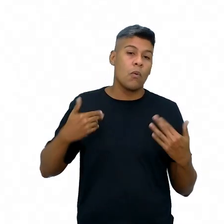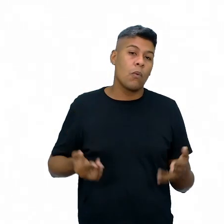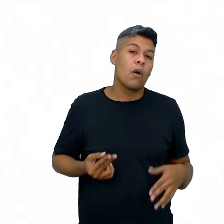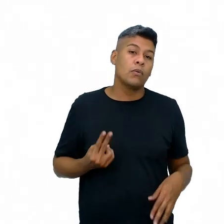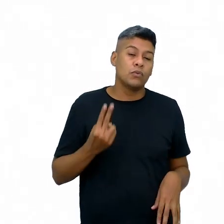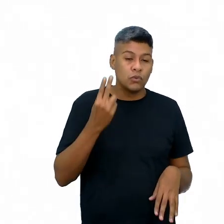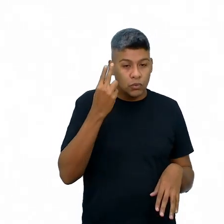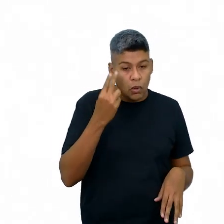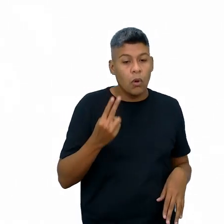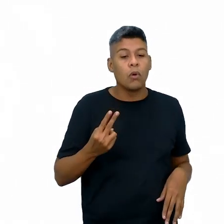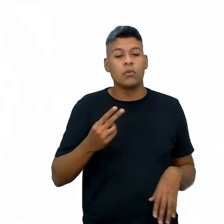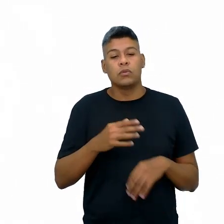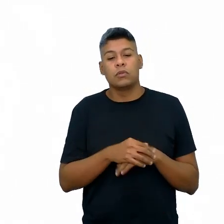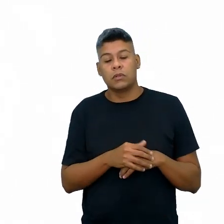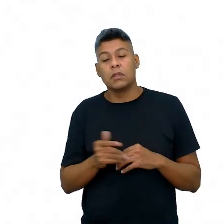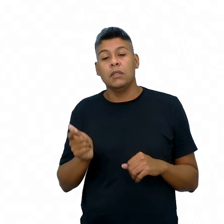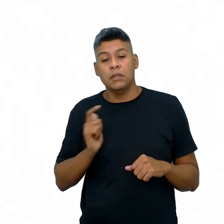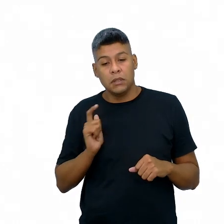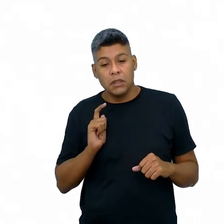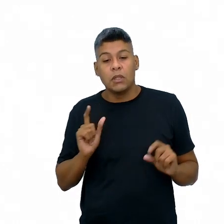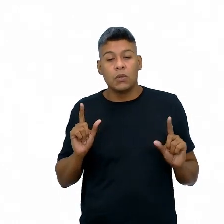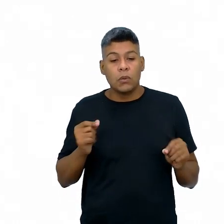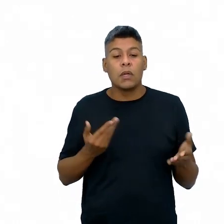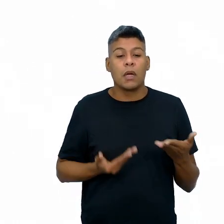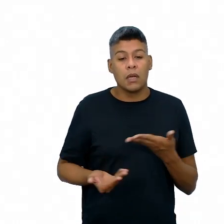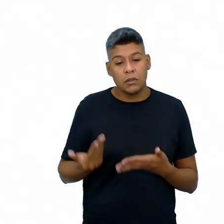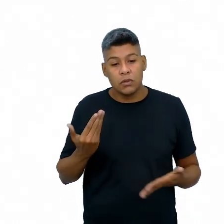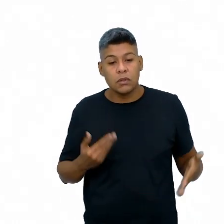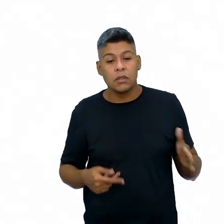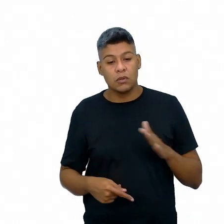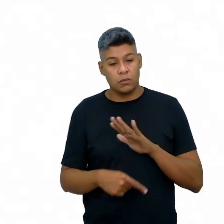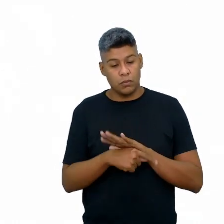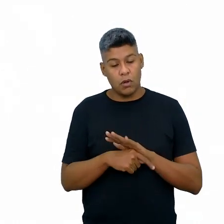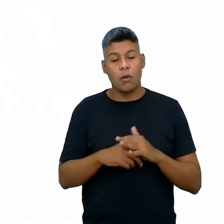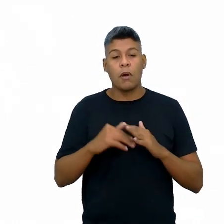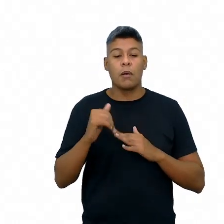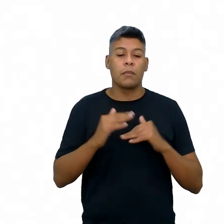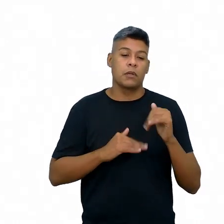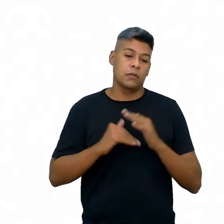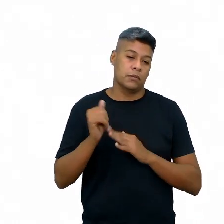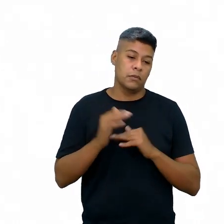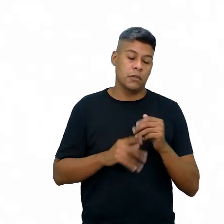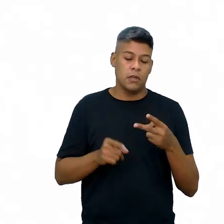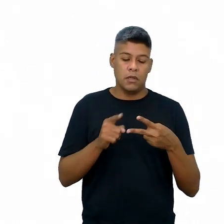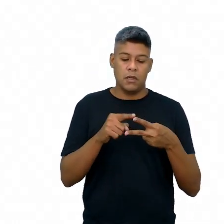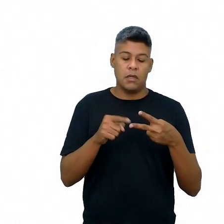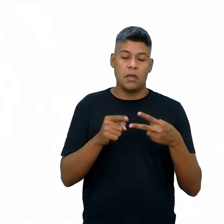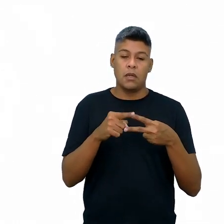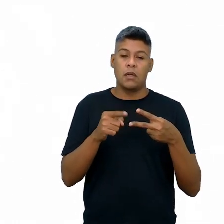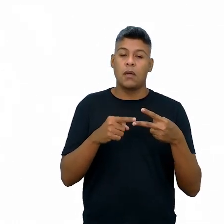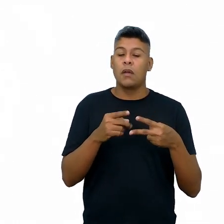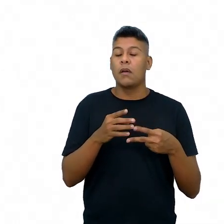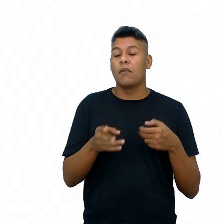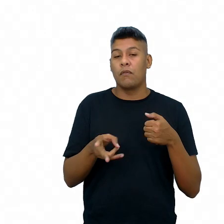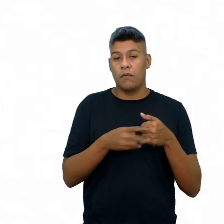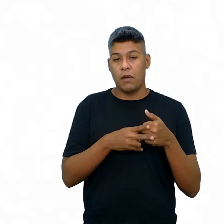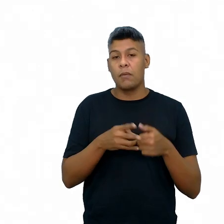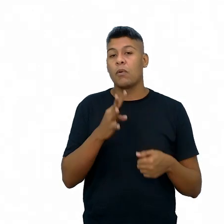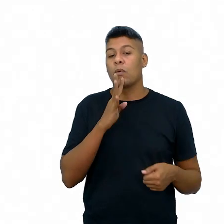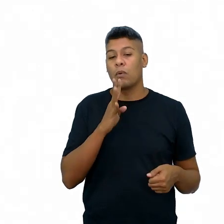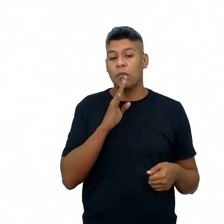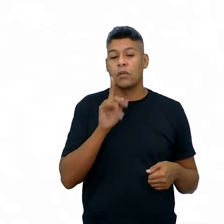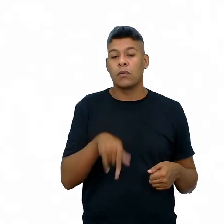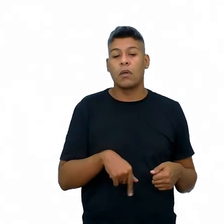2 verbos que eu tenho, né, que estão relacionados com essas habilidades? Os 2 verbos que eu reconheço dentro dessas